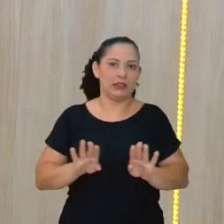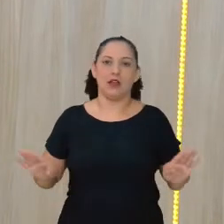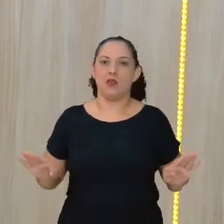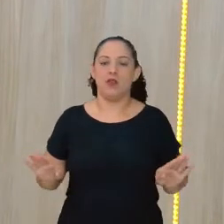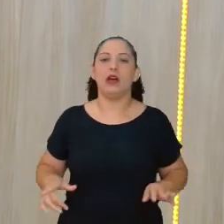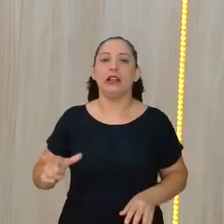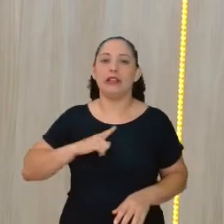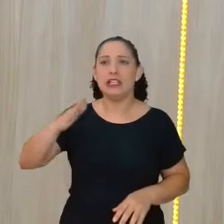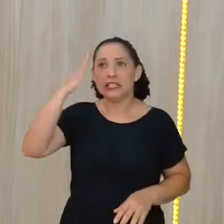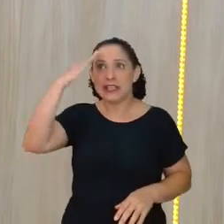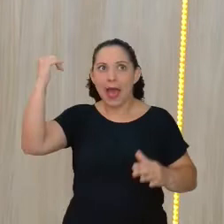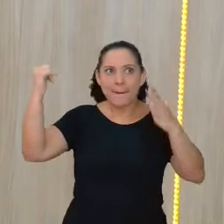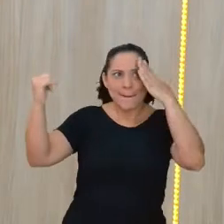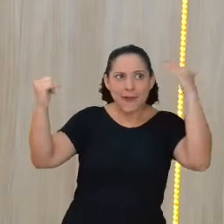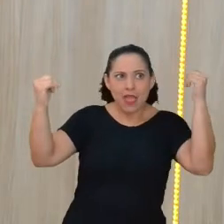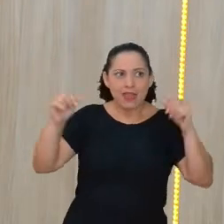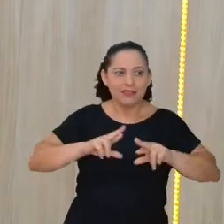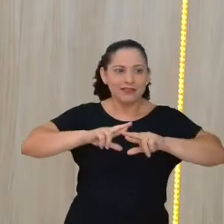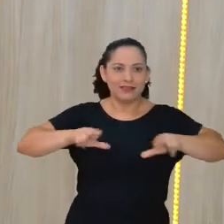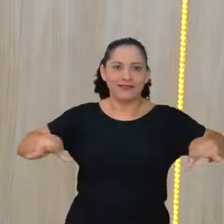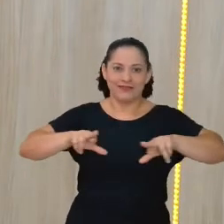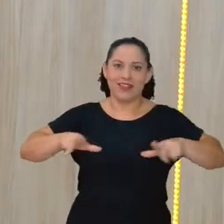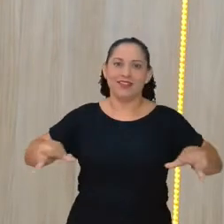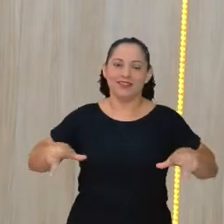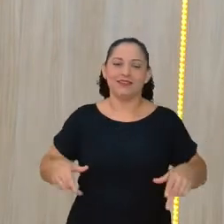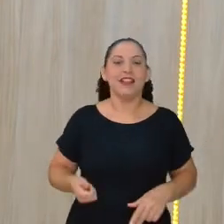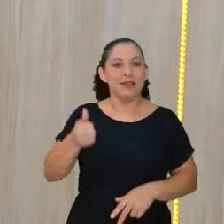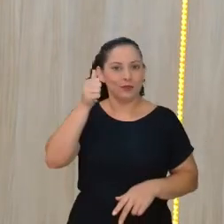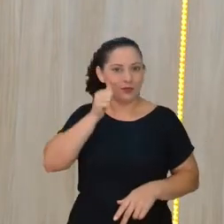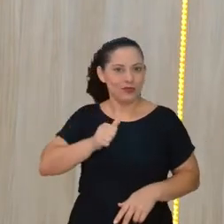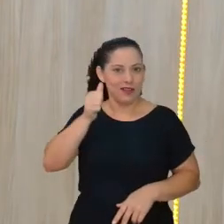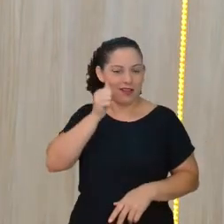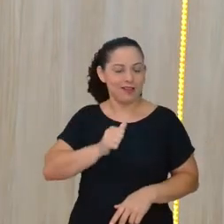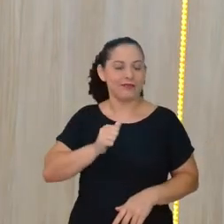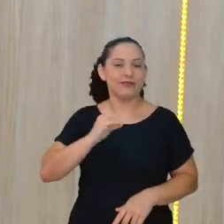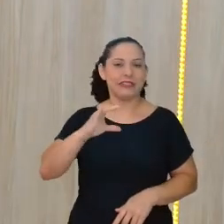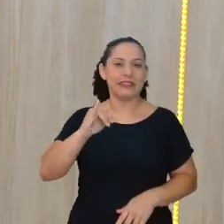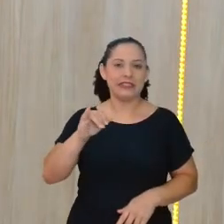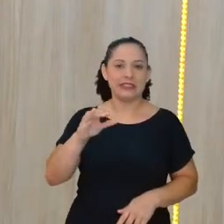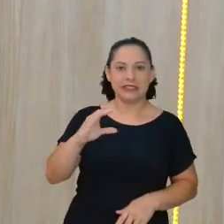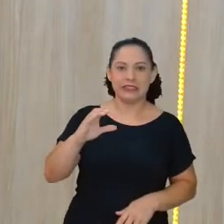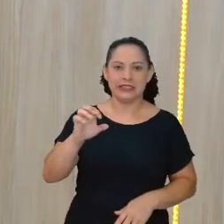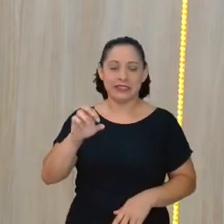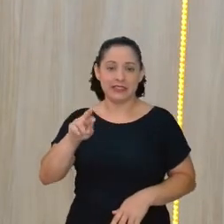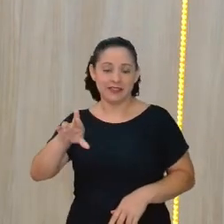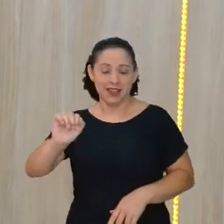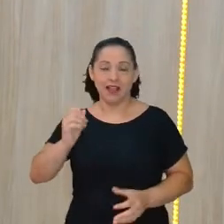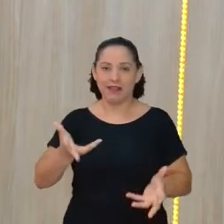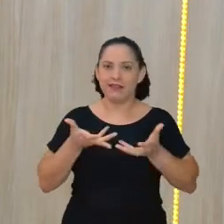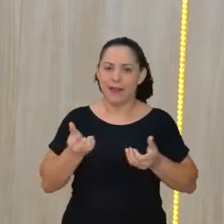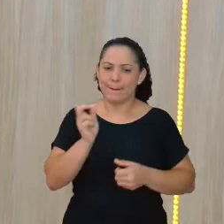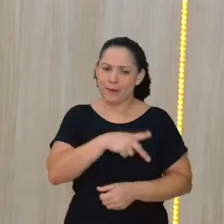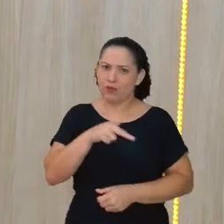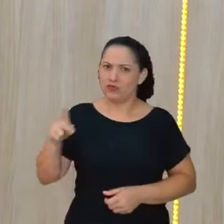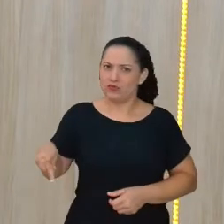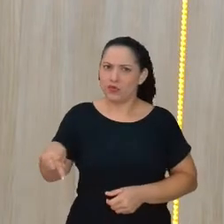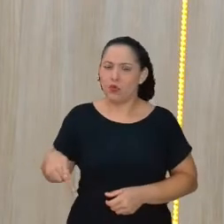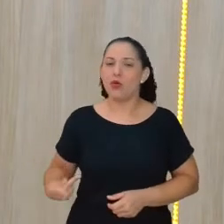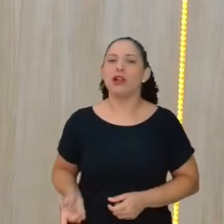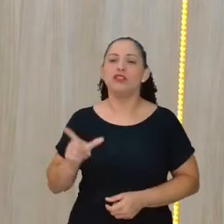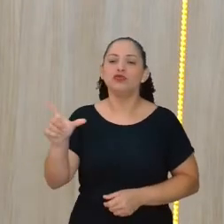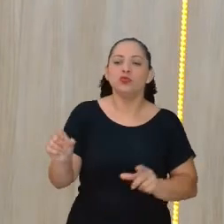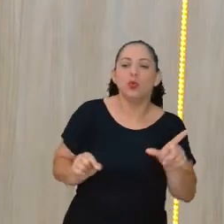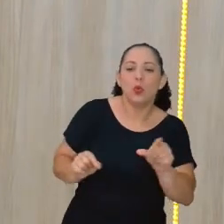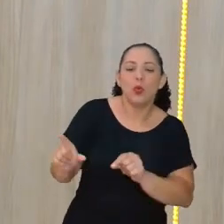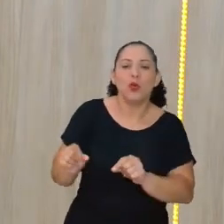saberes diferentes. Então, quando Dona Cícera diz que quer ser professora, que gostaria, né, se pudesse escolher ser professora para